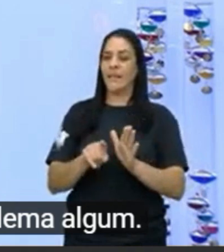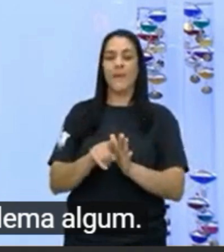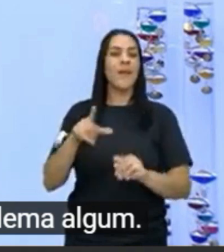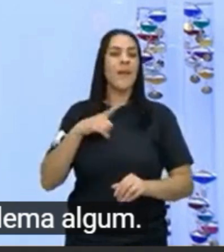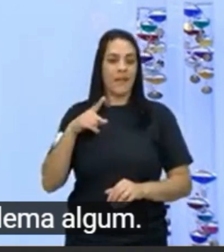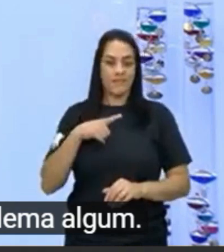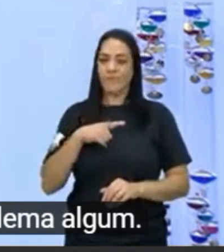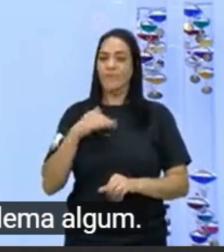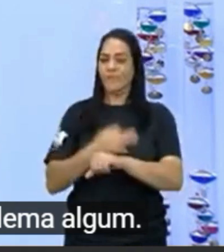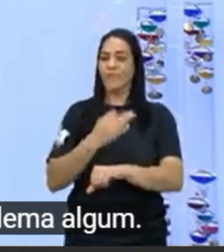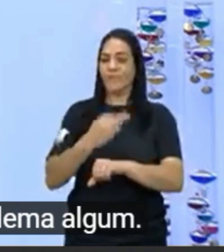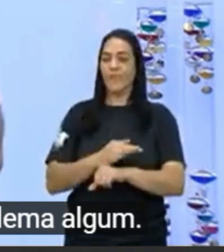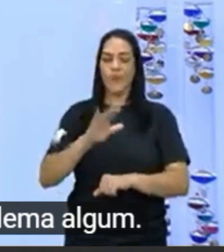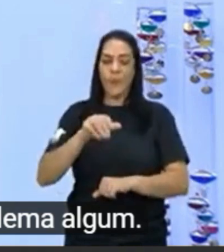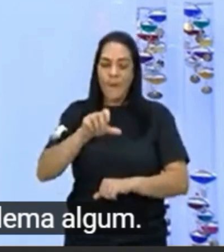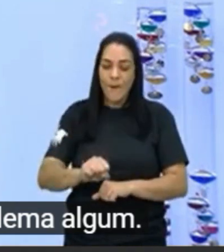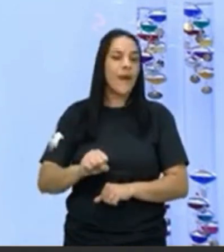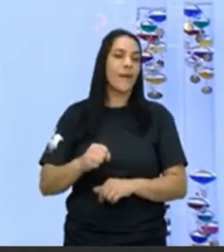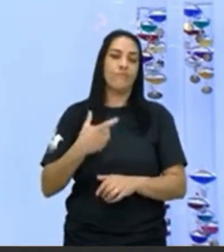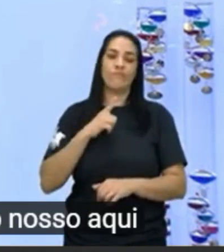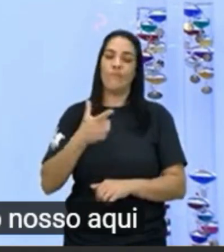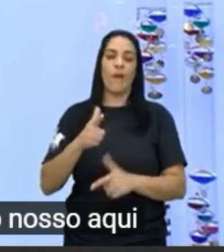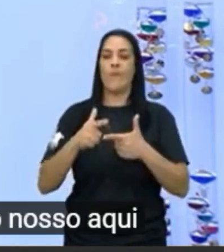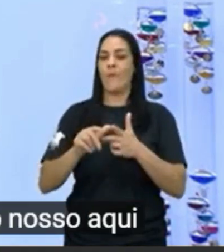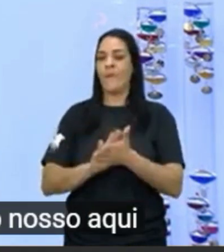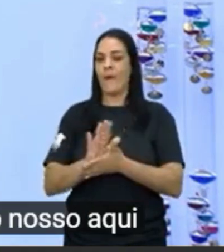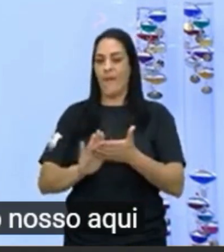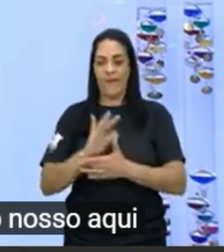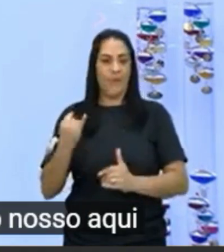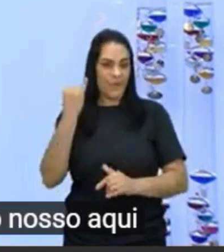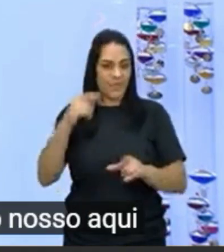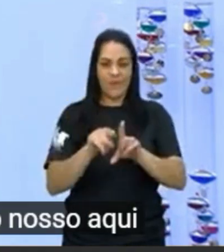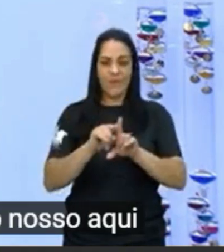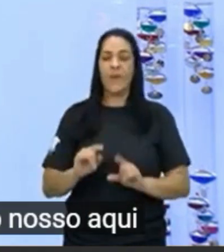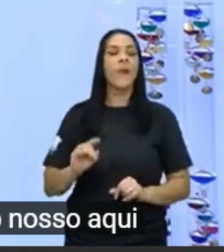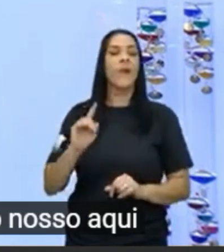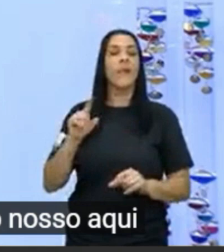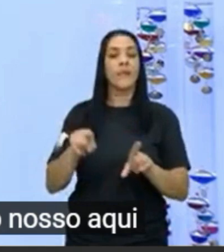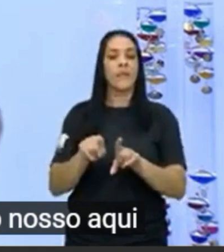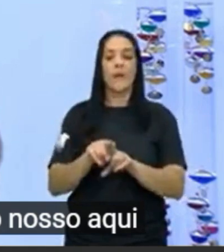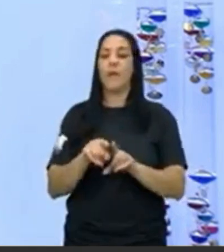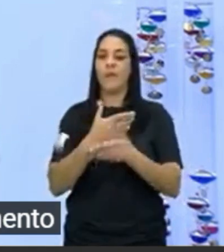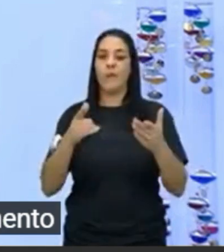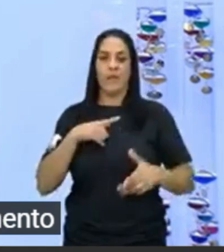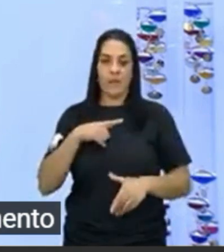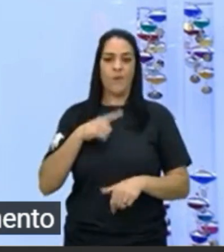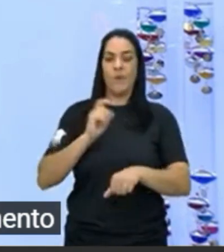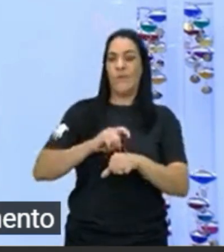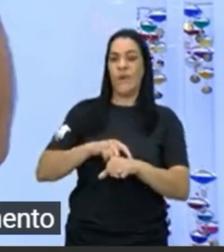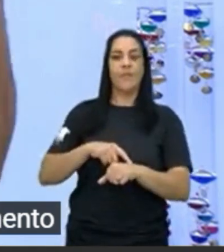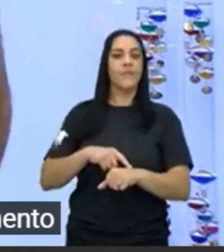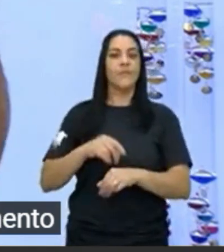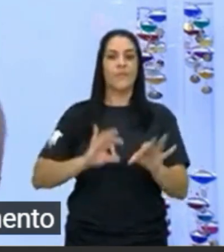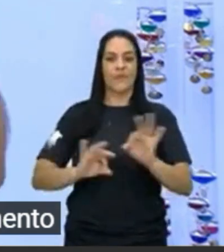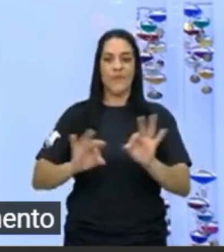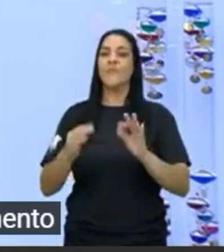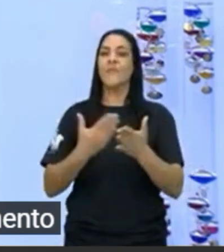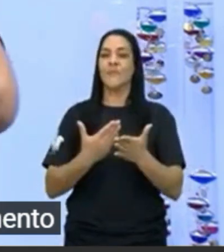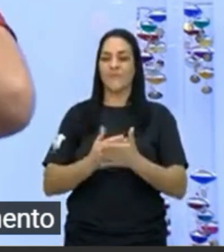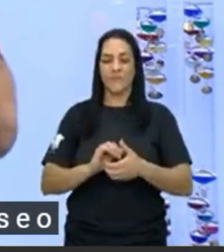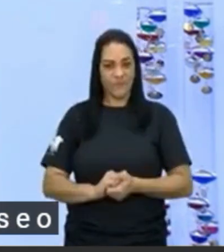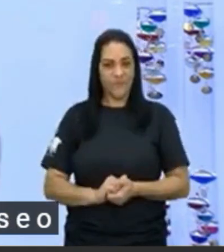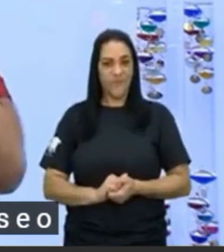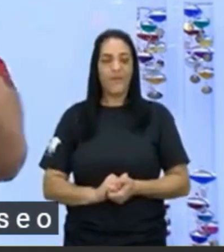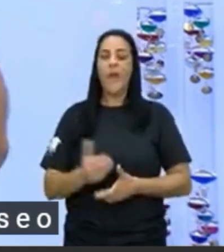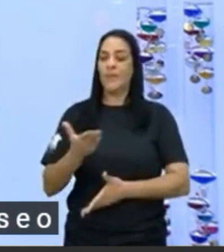elas têm até uma certa resistência ao toque, sem problema algum. Uma parte bem importante também, que fora esse momento nosso aqui de ATPC, de planejamento de